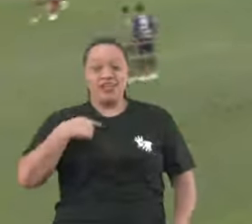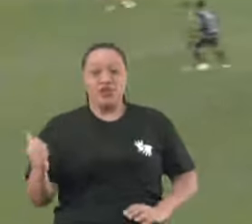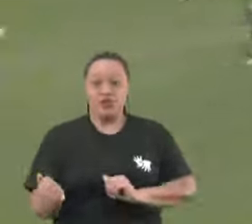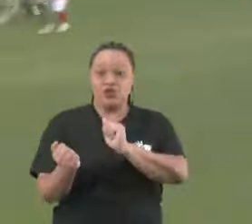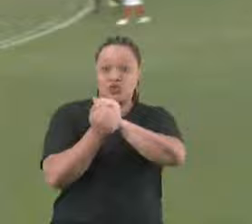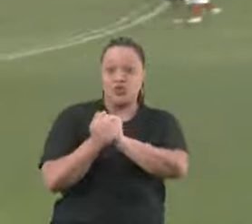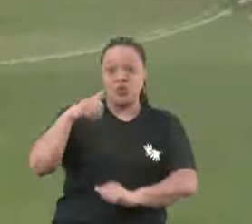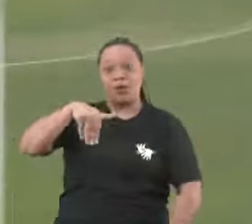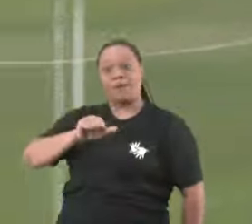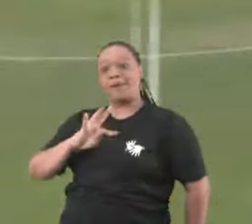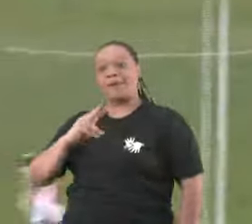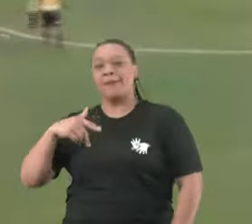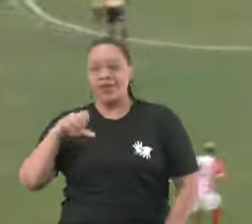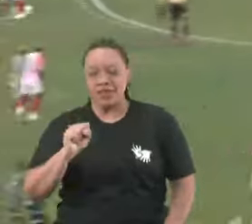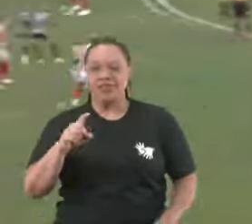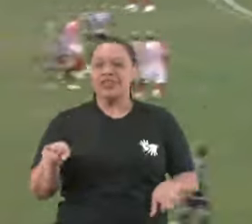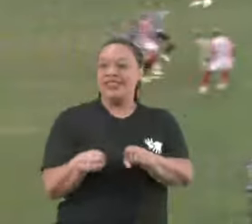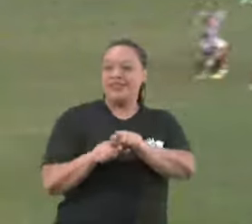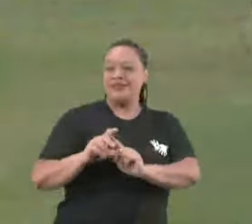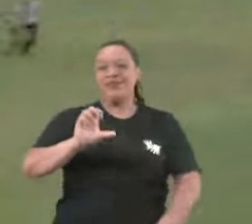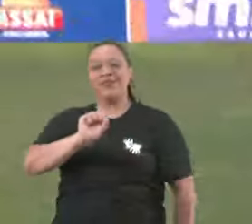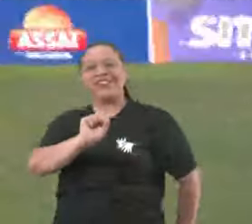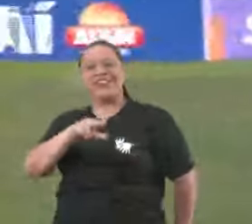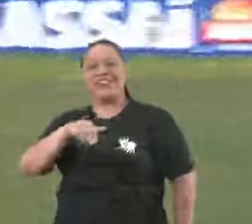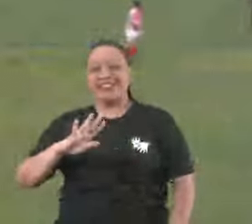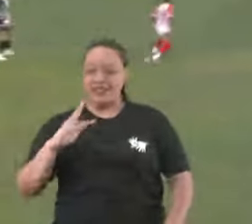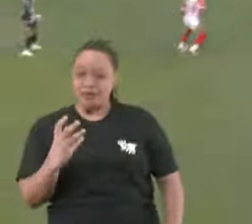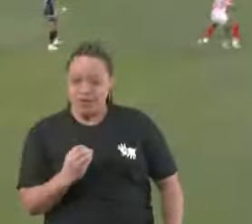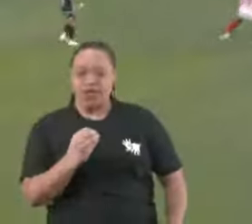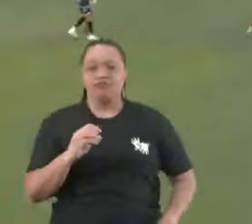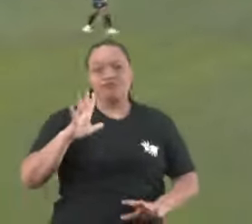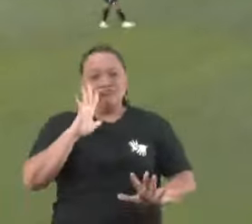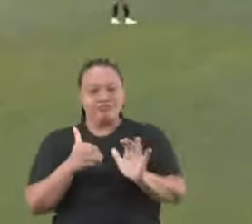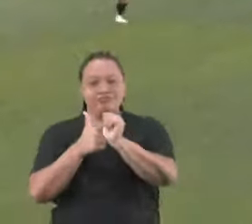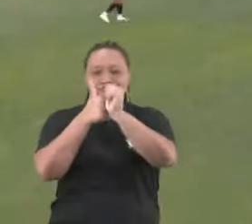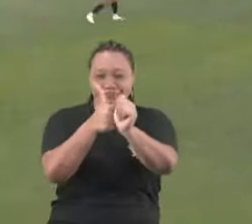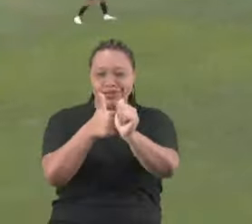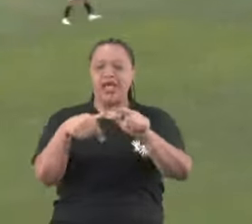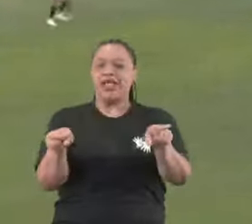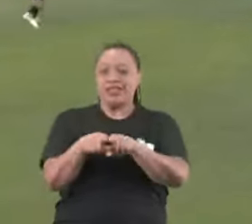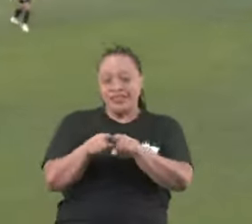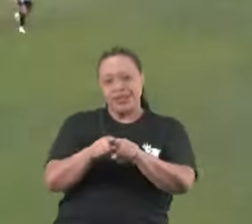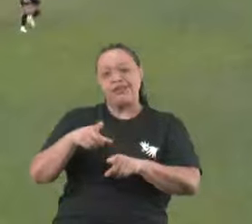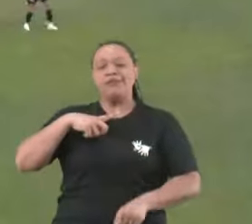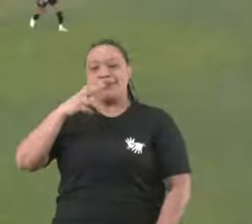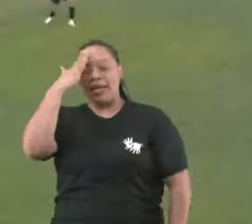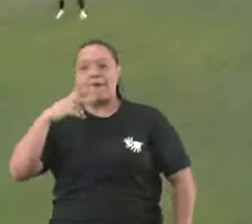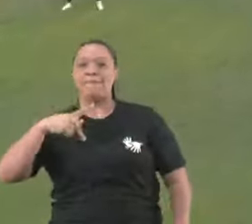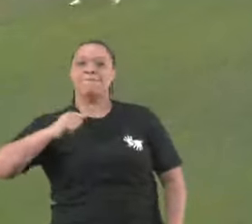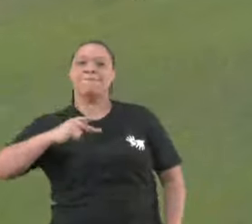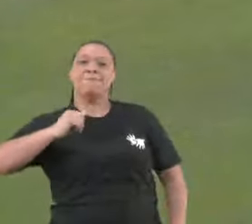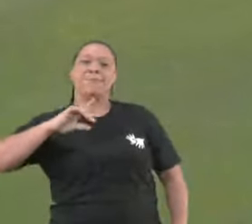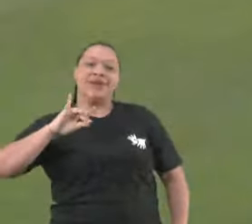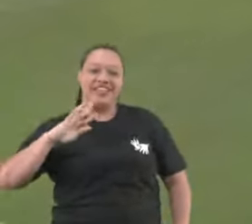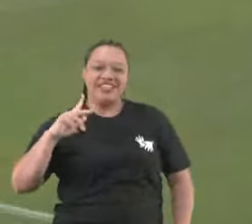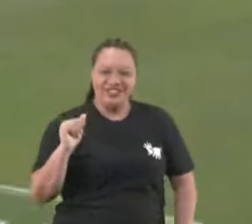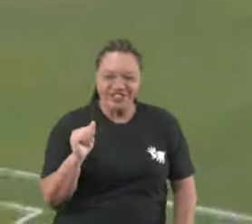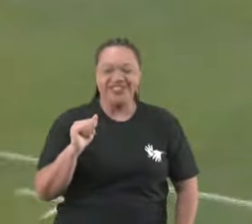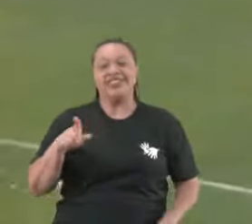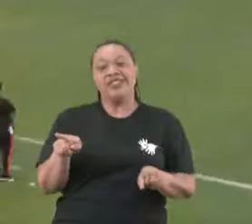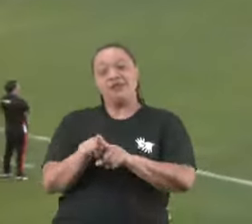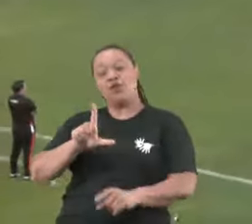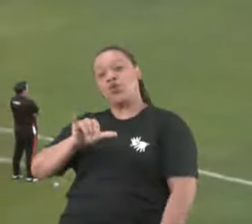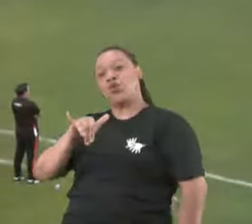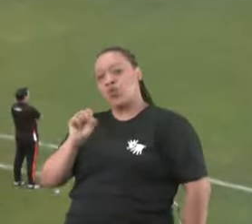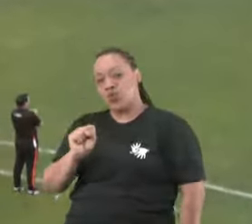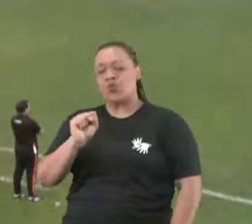Matheus e o Saminho. Também nos acompanhando o nosso Evaldo Guedes, o Papadinha. Grande Lucas Lisboa,